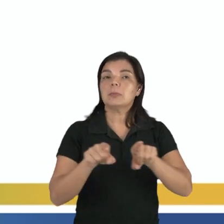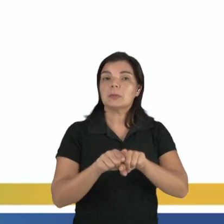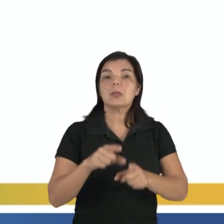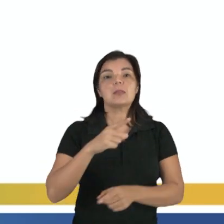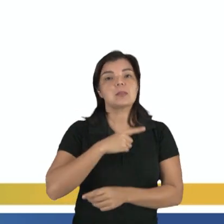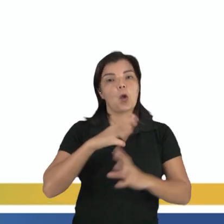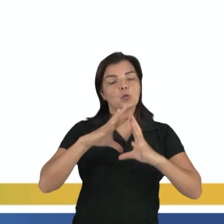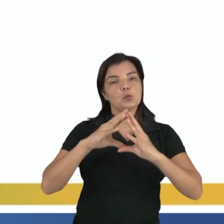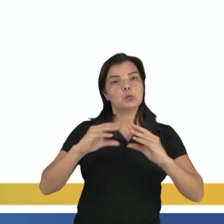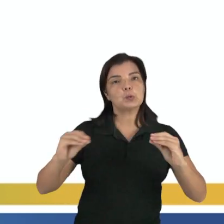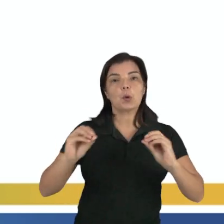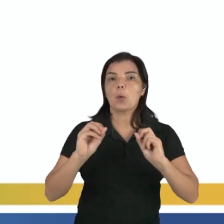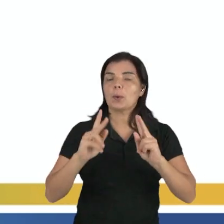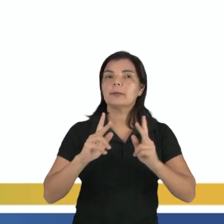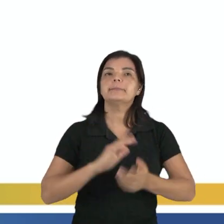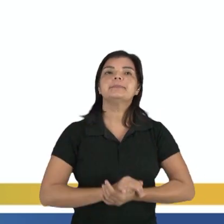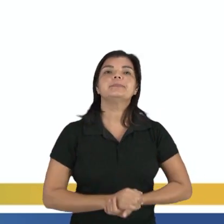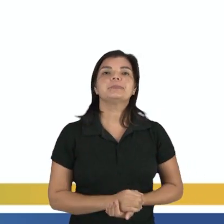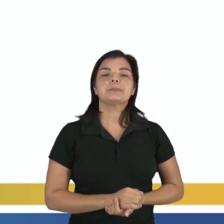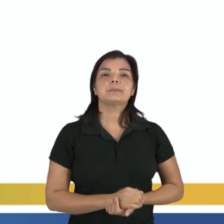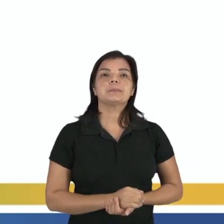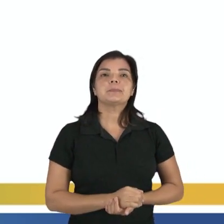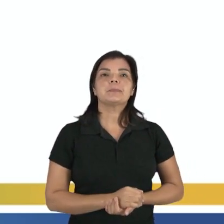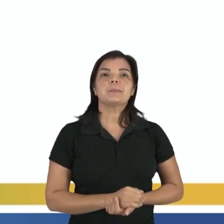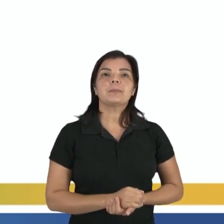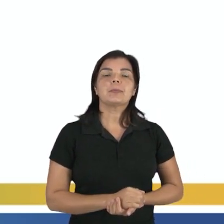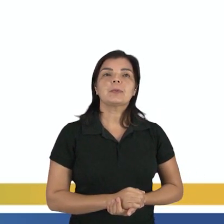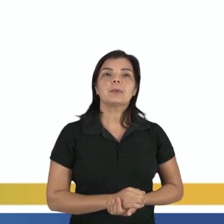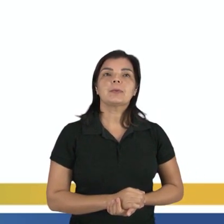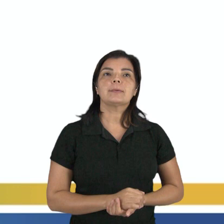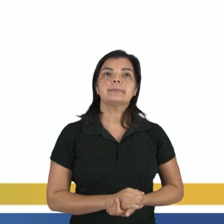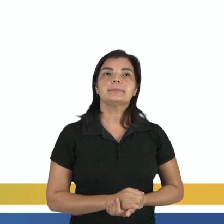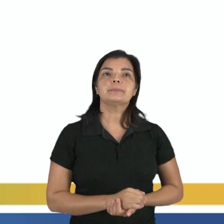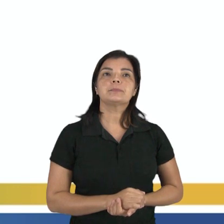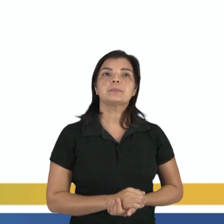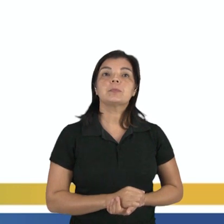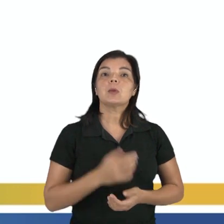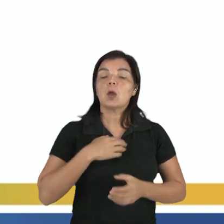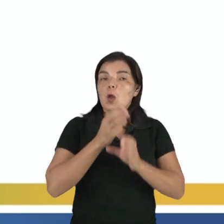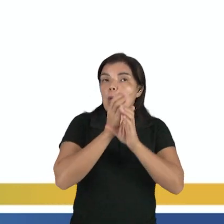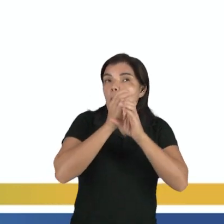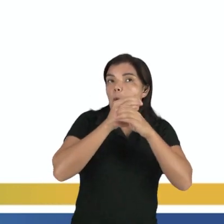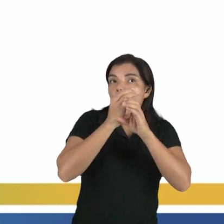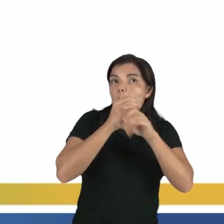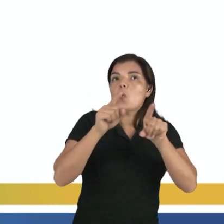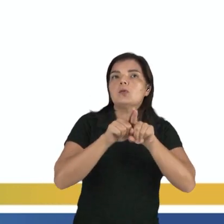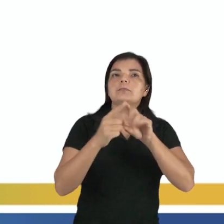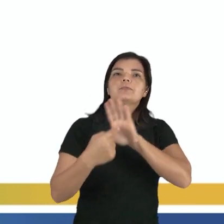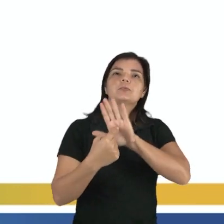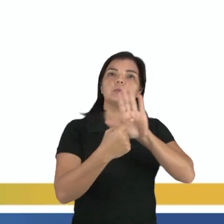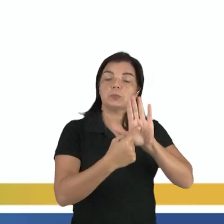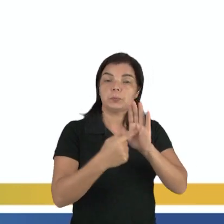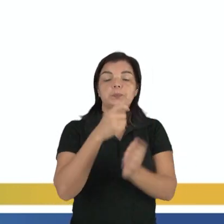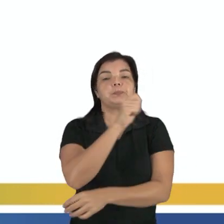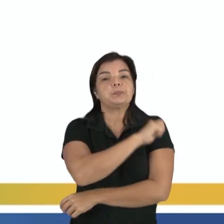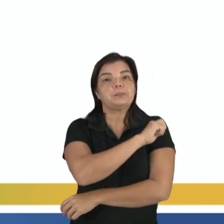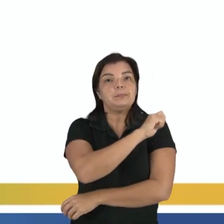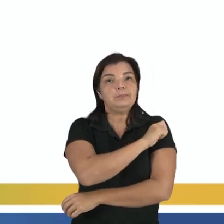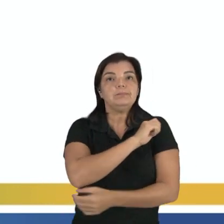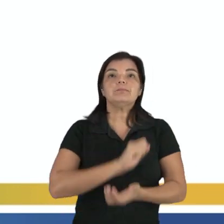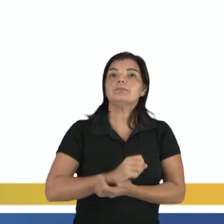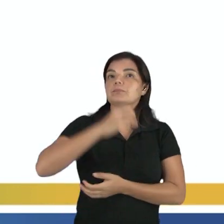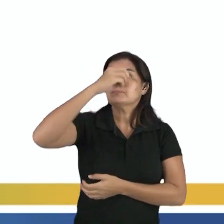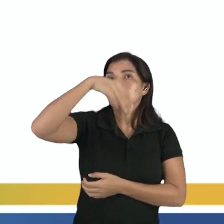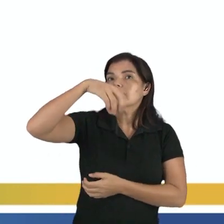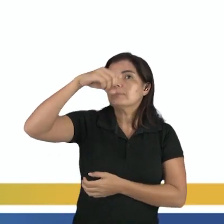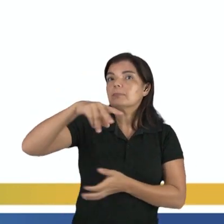haja um derretimento Ok vamos para uma última questão aqui e em um laboratório São apresentados